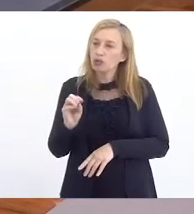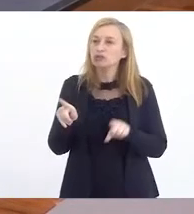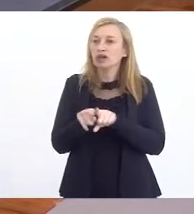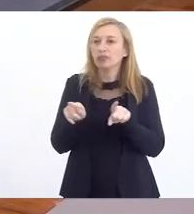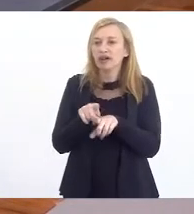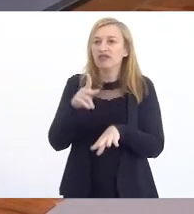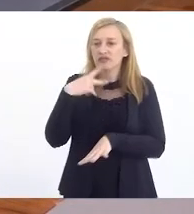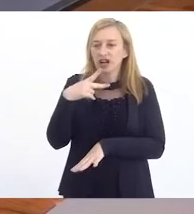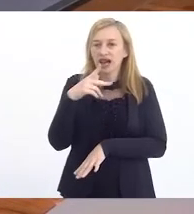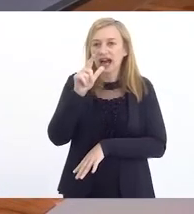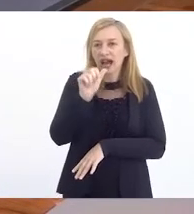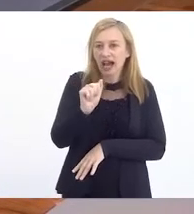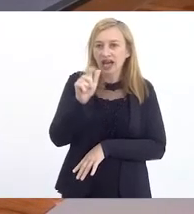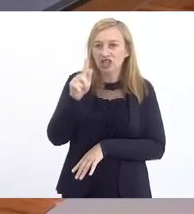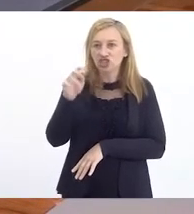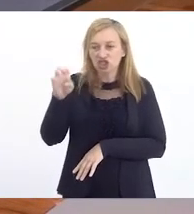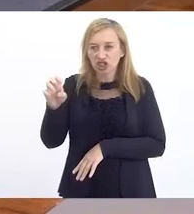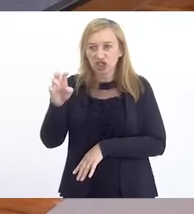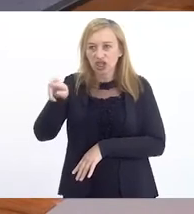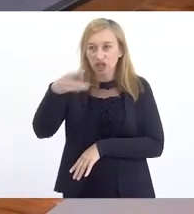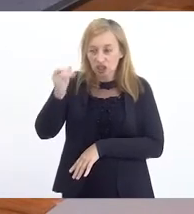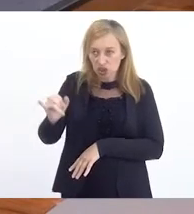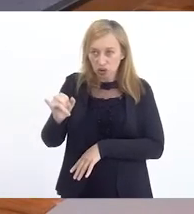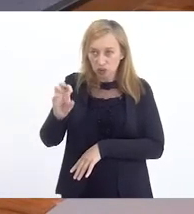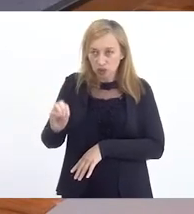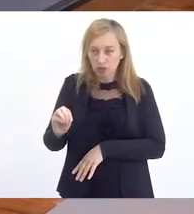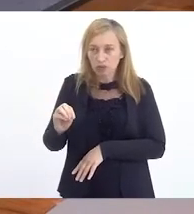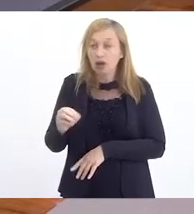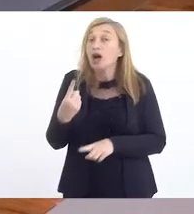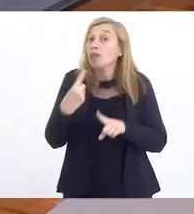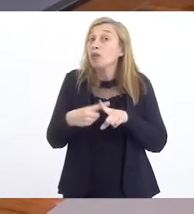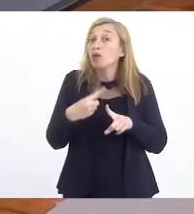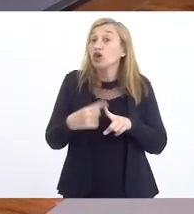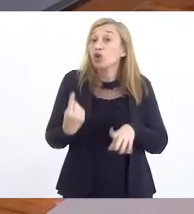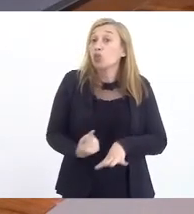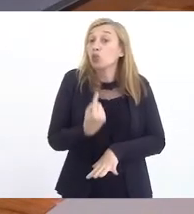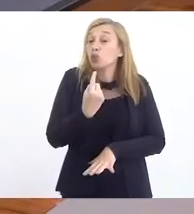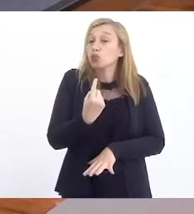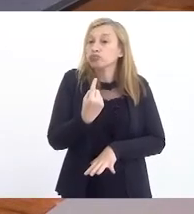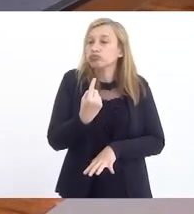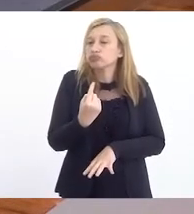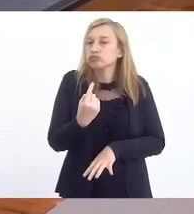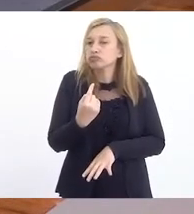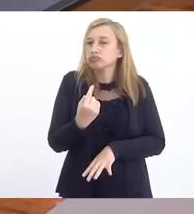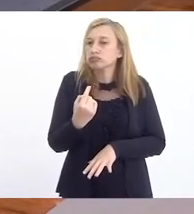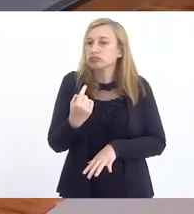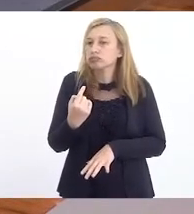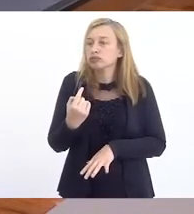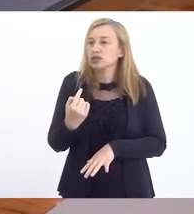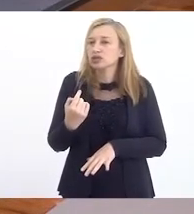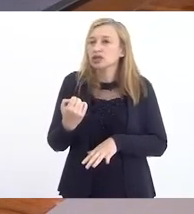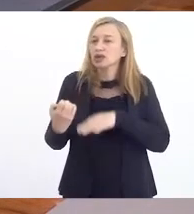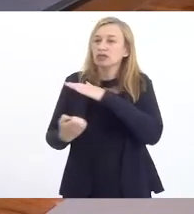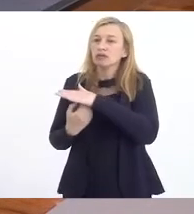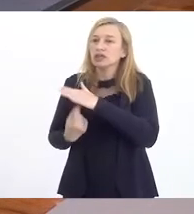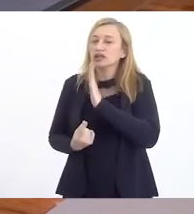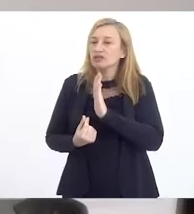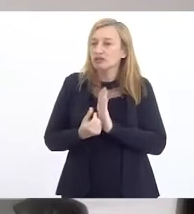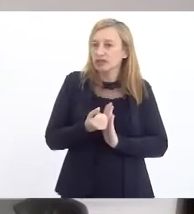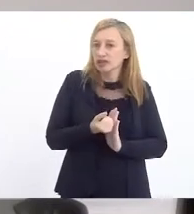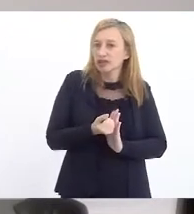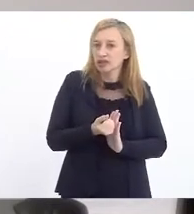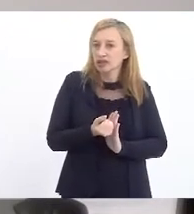na AGRIO, né, é porque o único agente financeiro que o Estado tem hoje é a